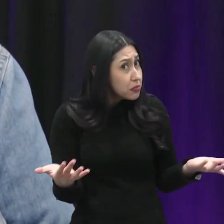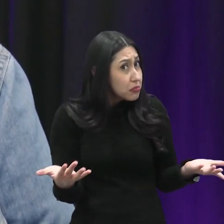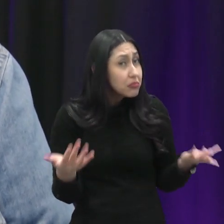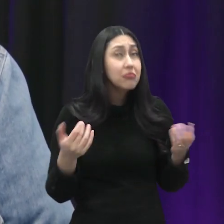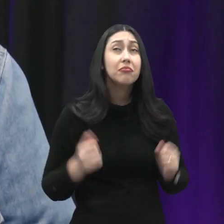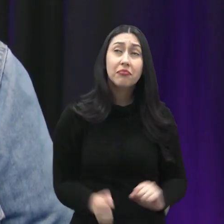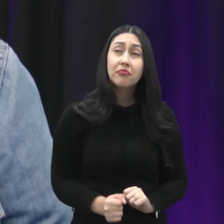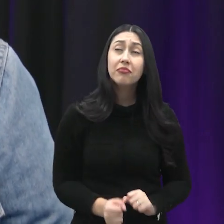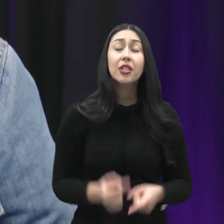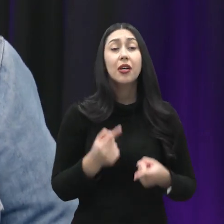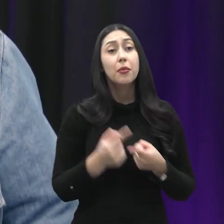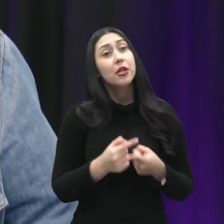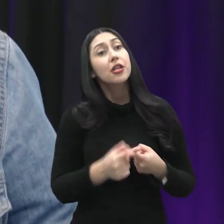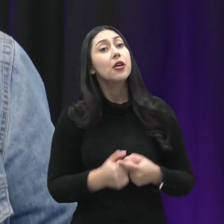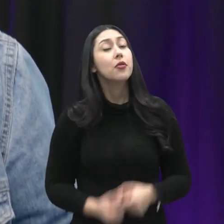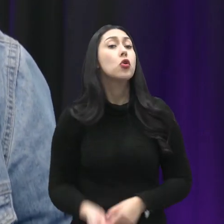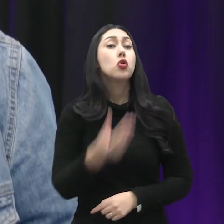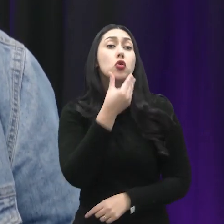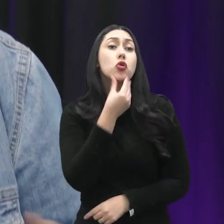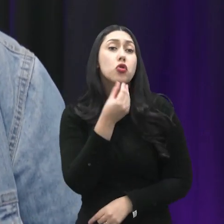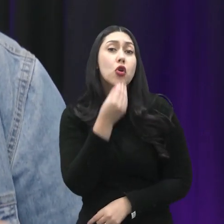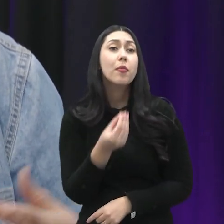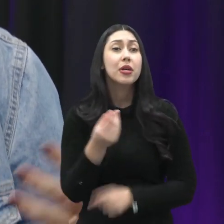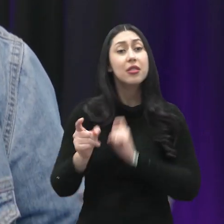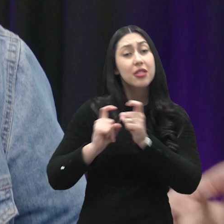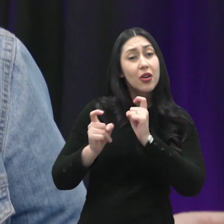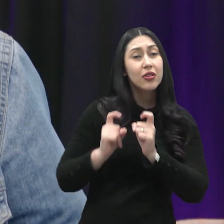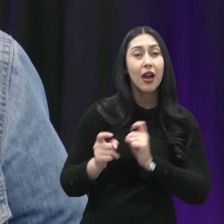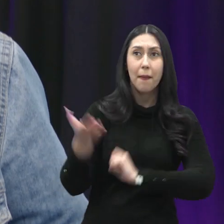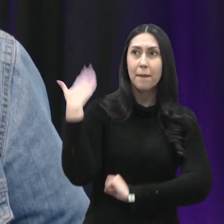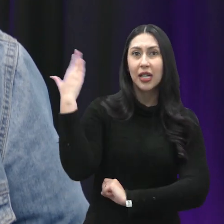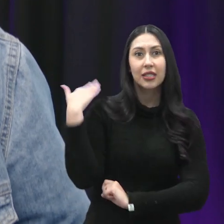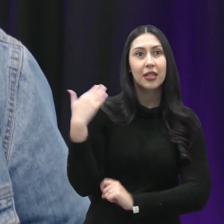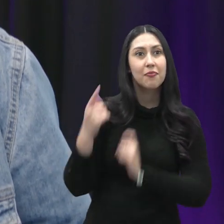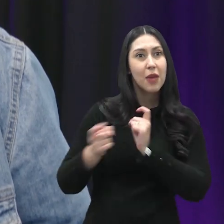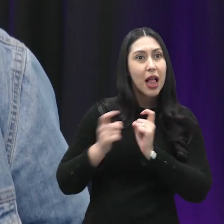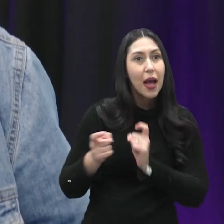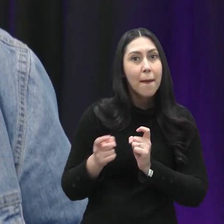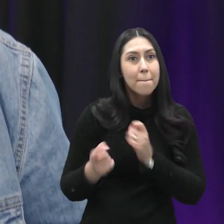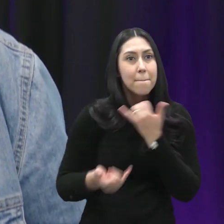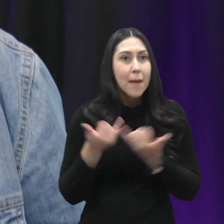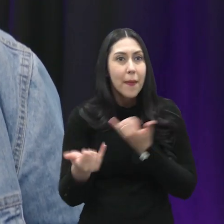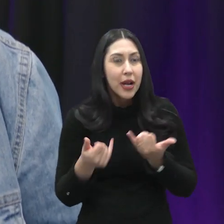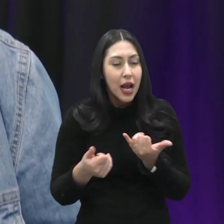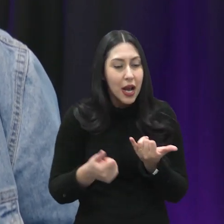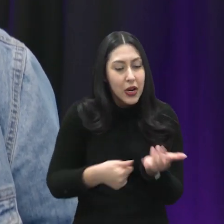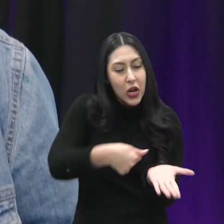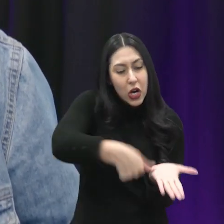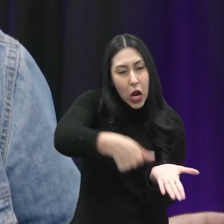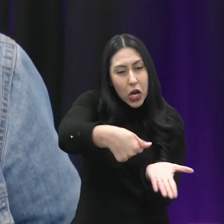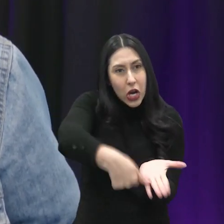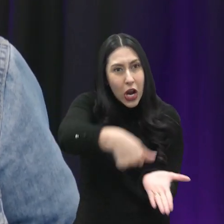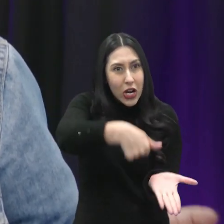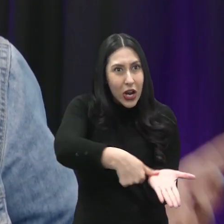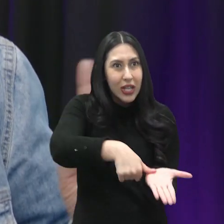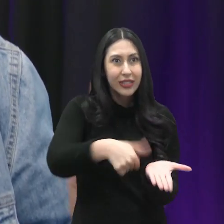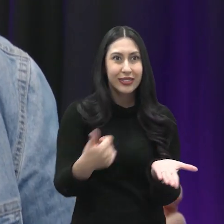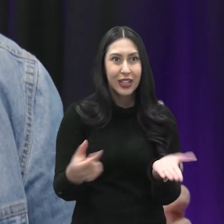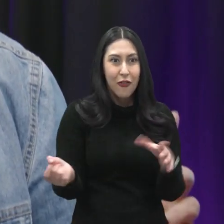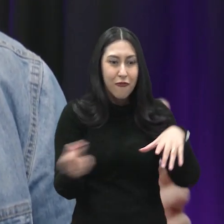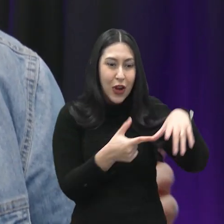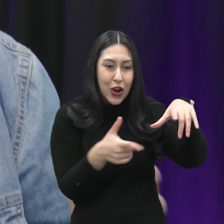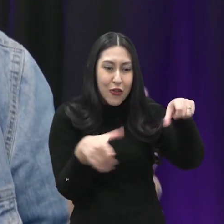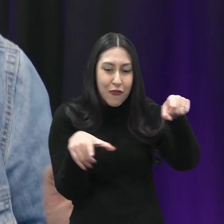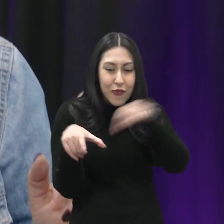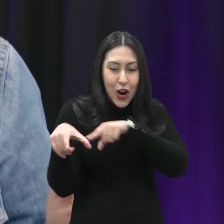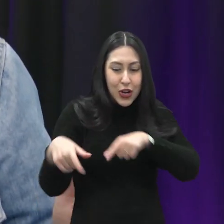Sim. Porque os meninos não se reúnem, na minha época a gente se reunia para jogar botão, né? Os meninos faziam campeonato, os